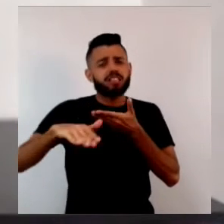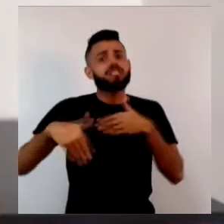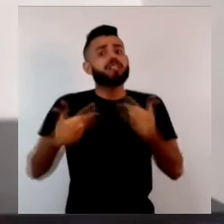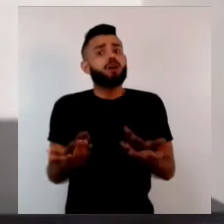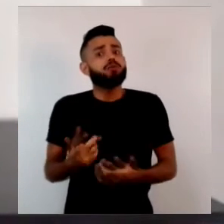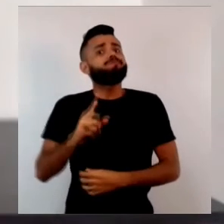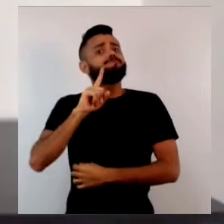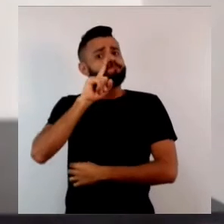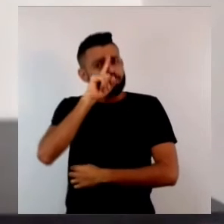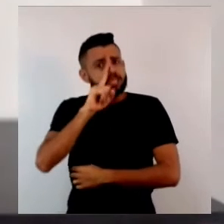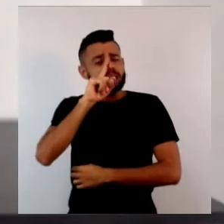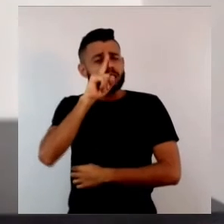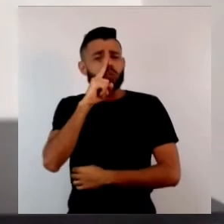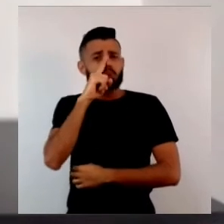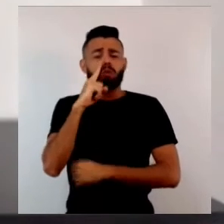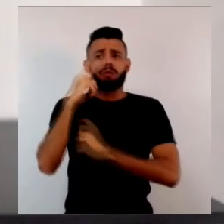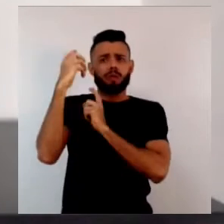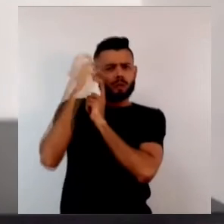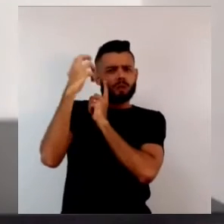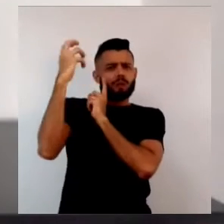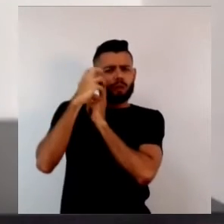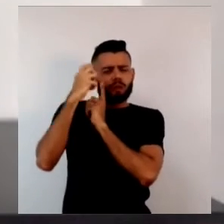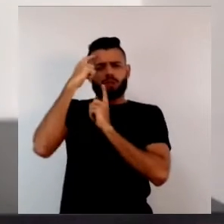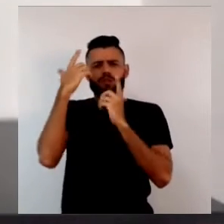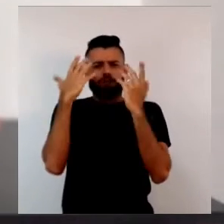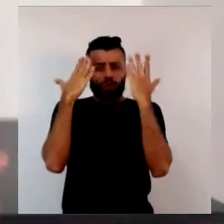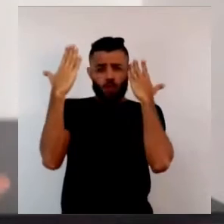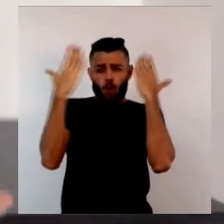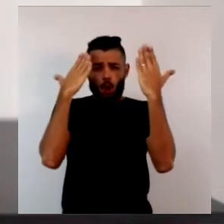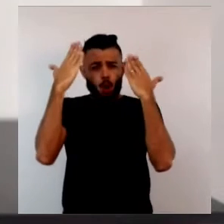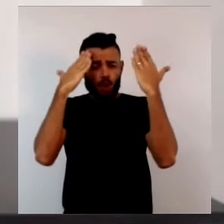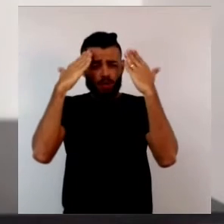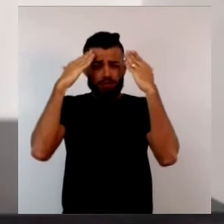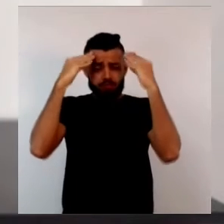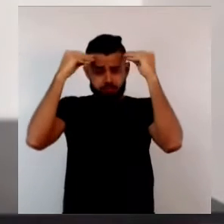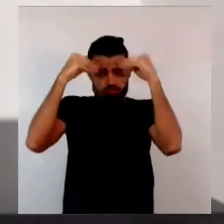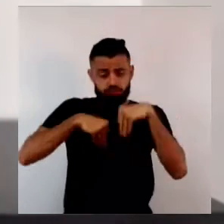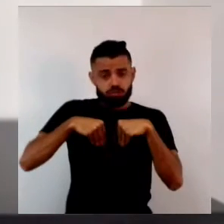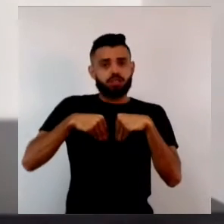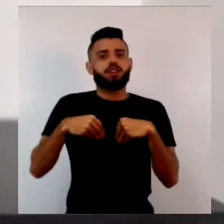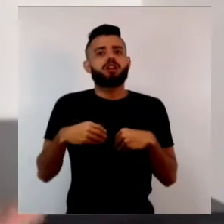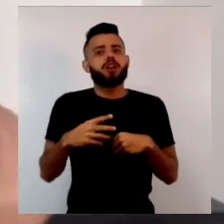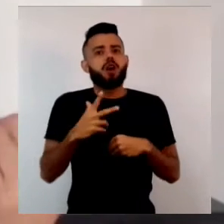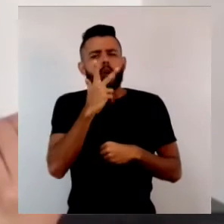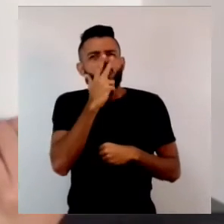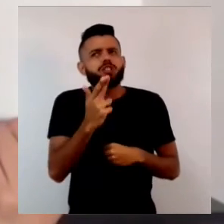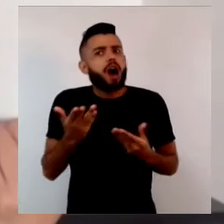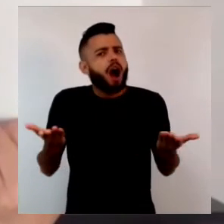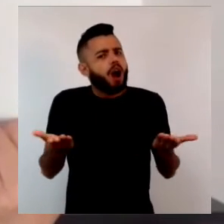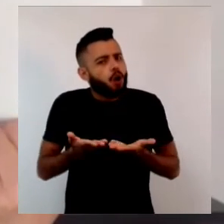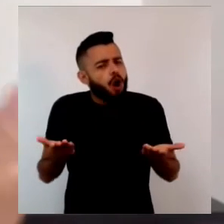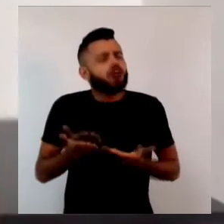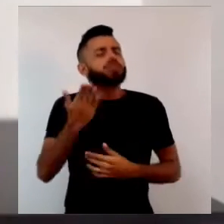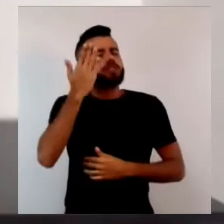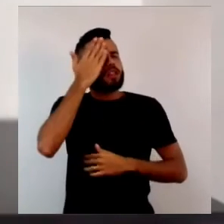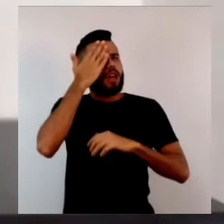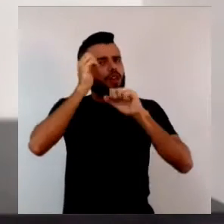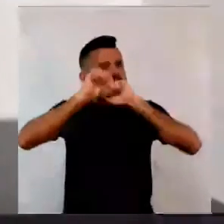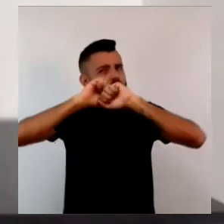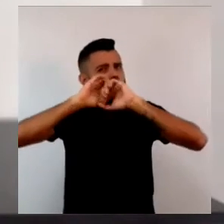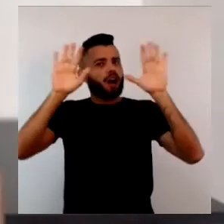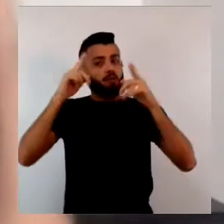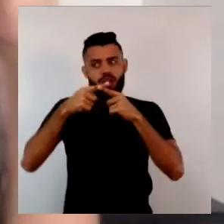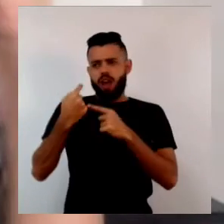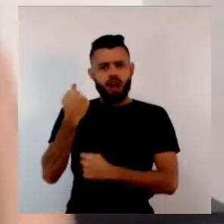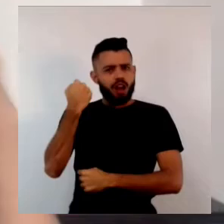psicológica que a gente foi colocado. E eu ouço dizer que agora que a gente está entendendo isso. Até pouquíssimo tempo atrás a gente não conseguia nem